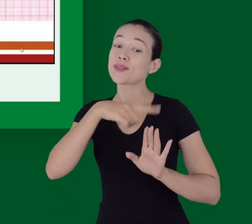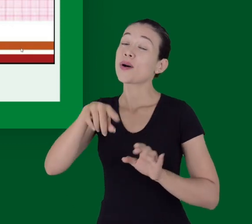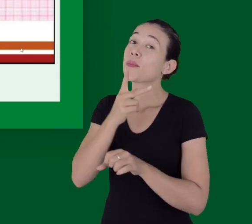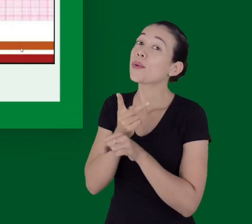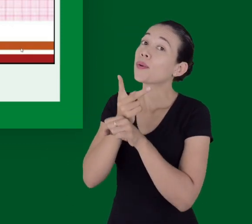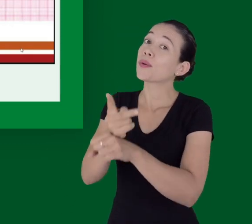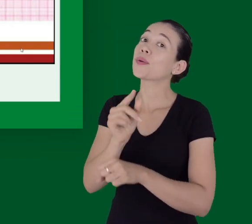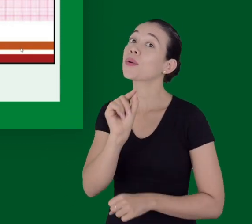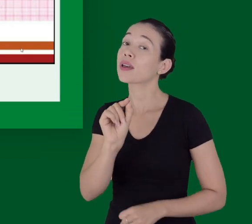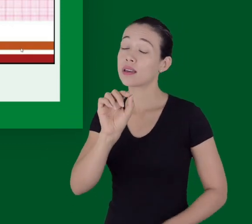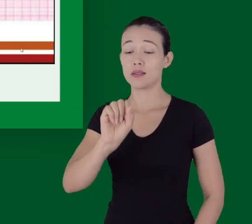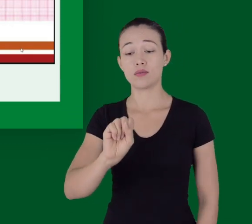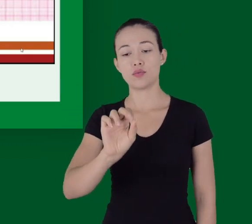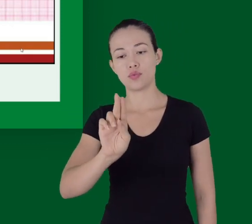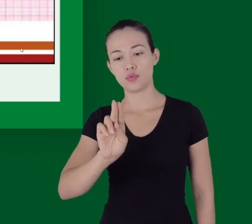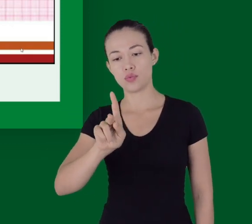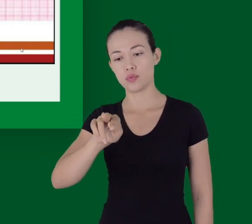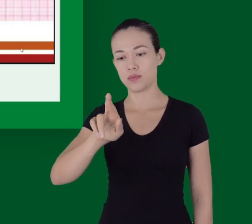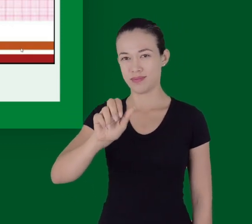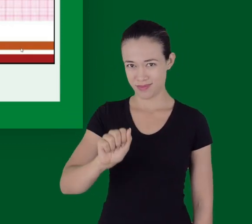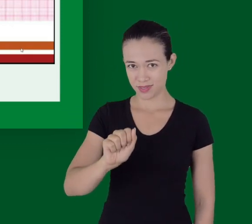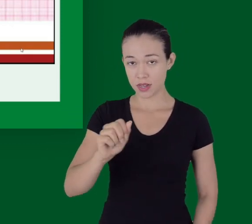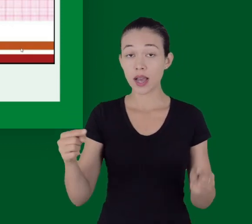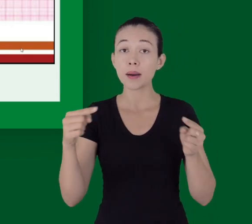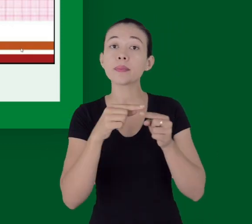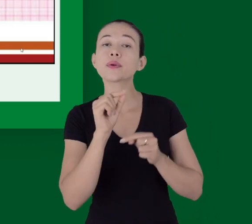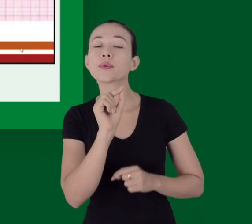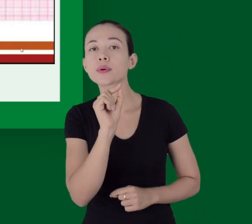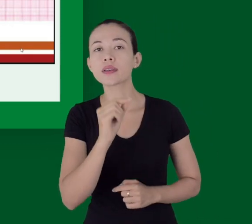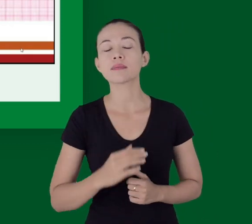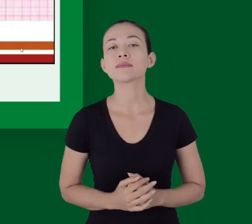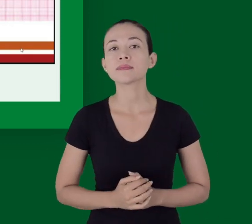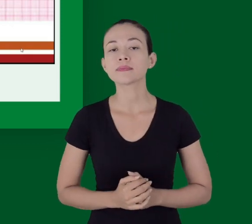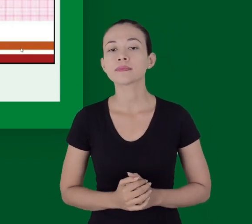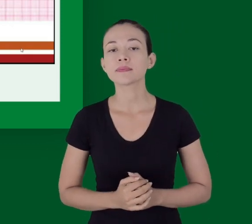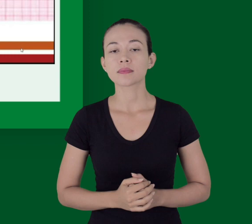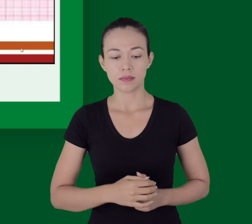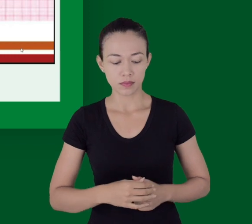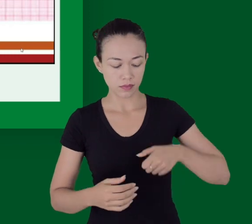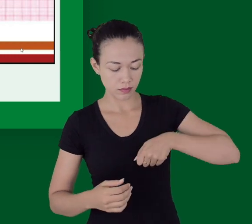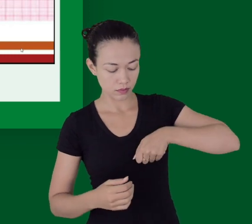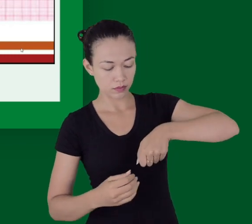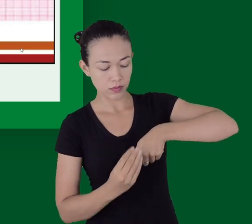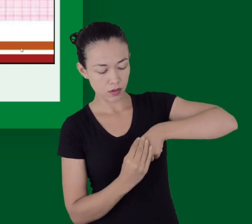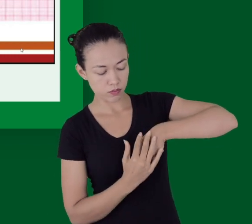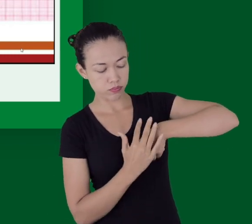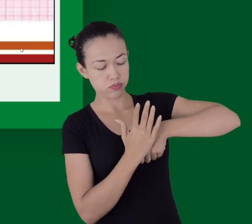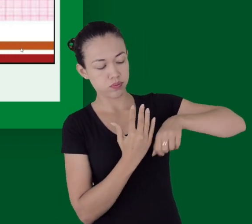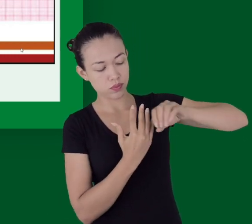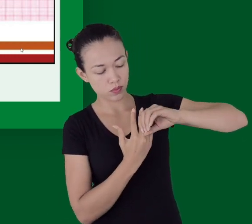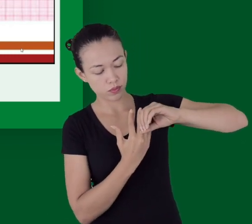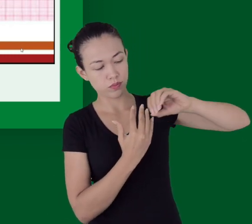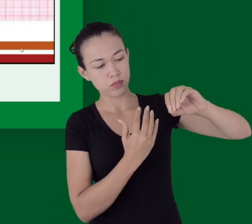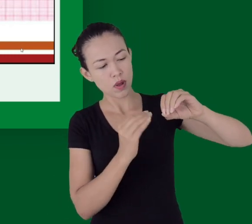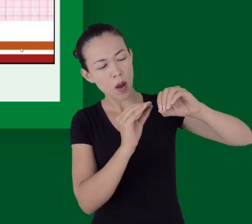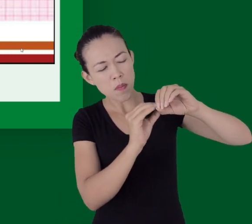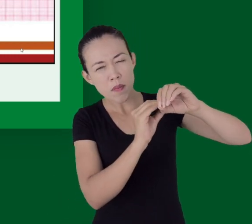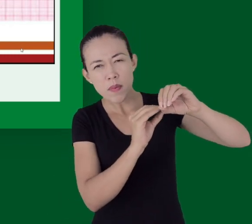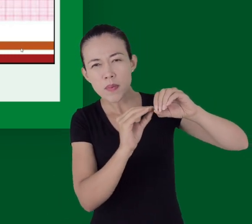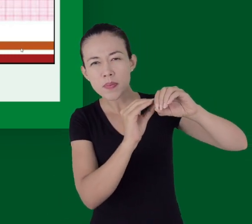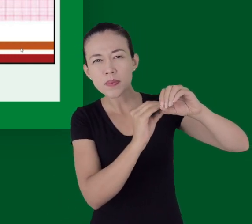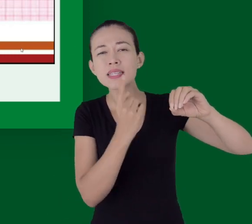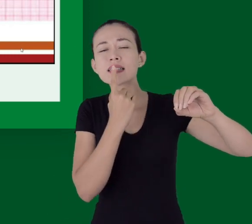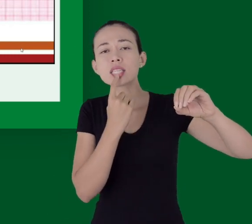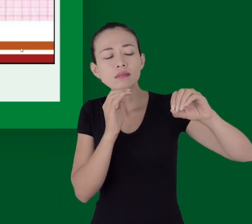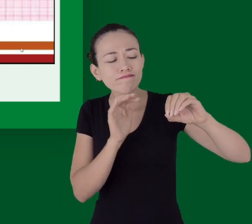Esse supra significa que está obstruído uma artéria que irriga a parte inferior do coração, que seria um infarto de